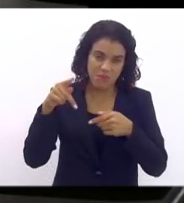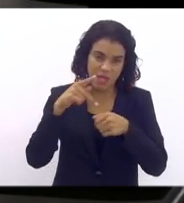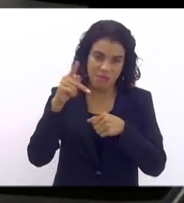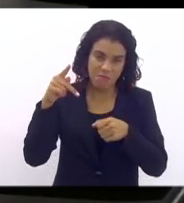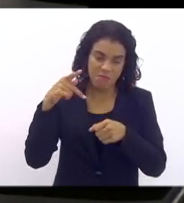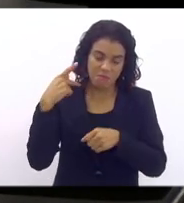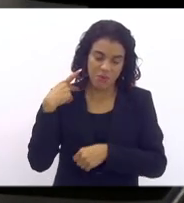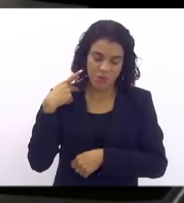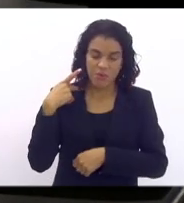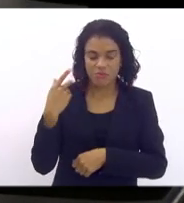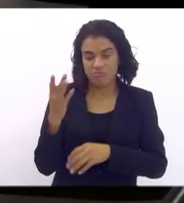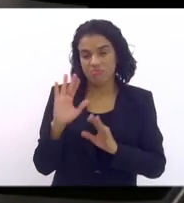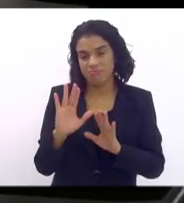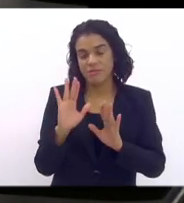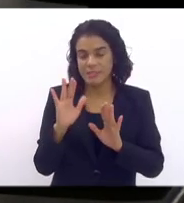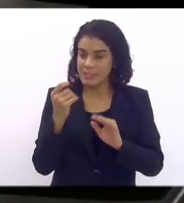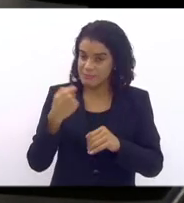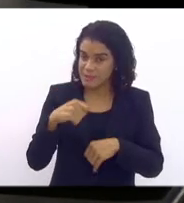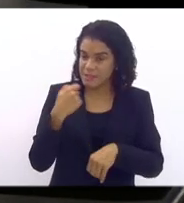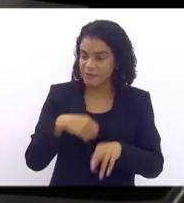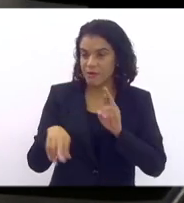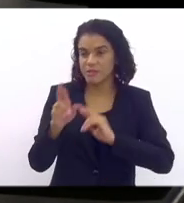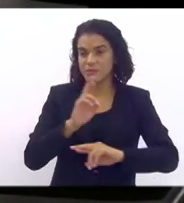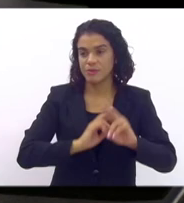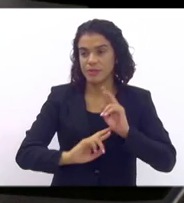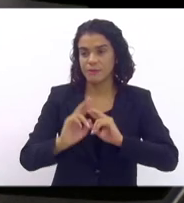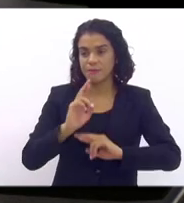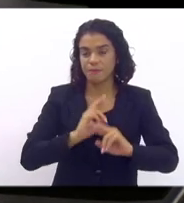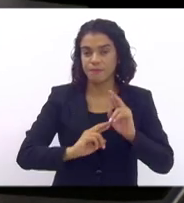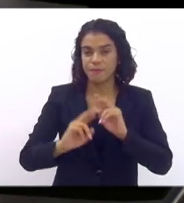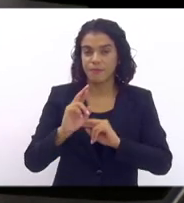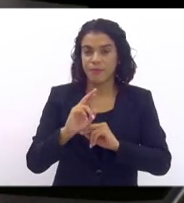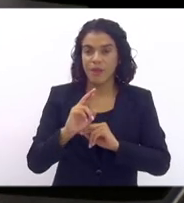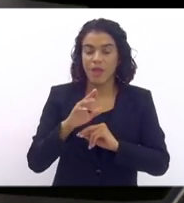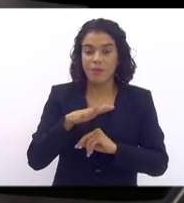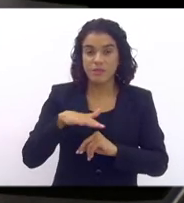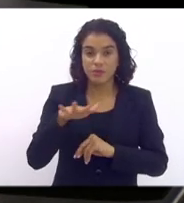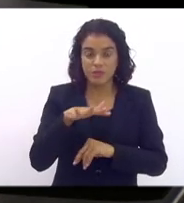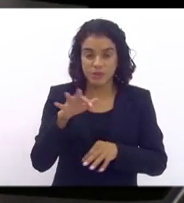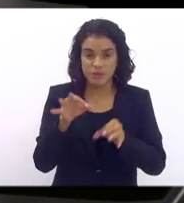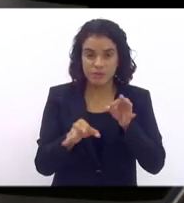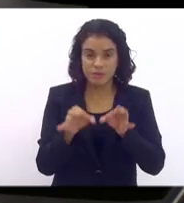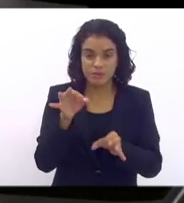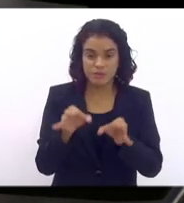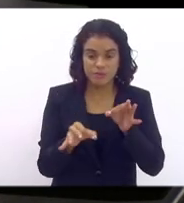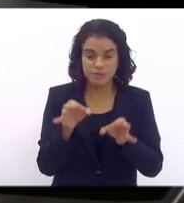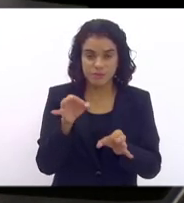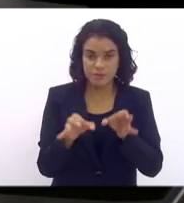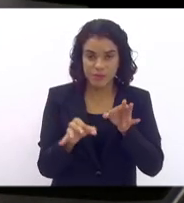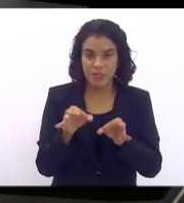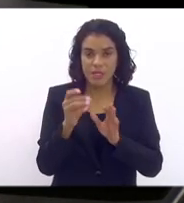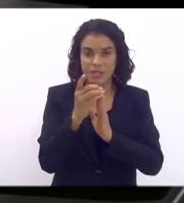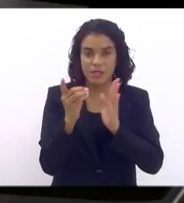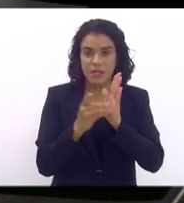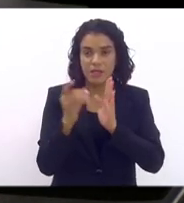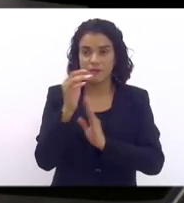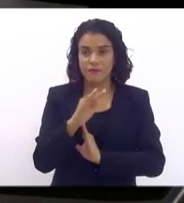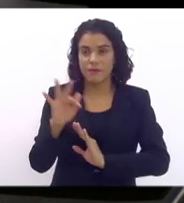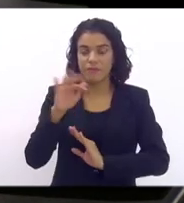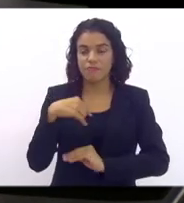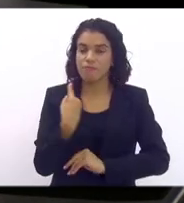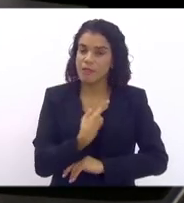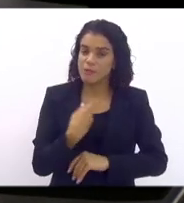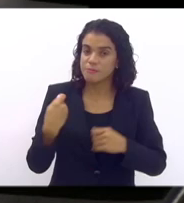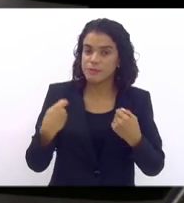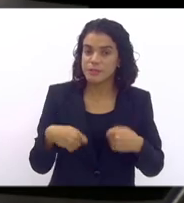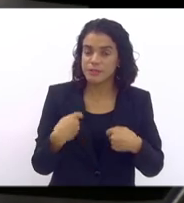o entendimento técnico que eles deveriam responder por isso como eu falei é a questão jurisdicional de legislações Federais e decretos federais que a gente tem que